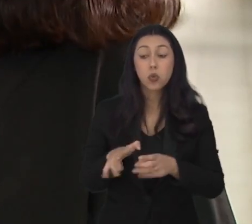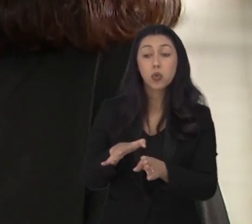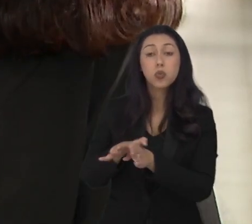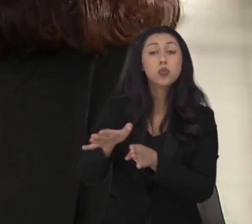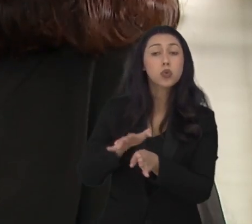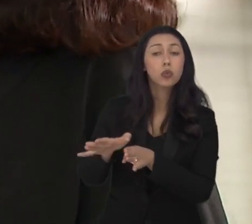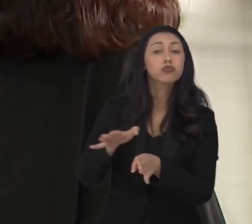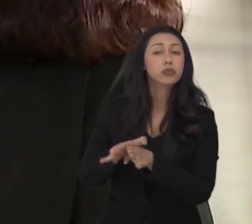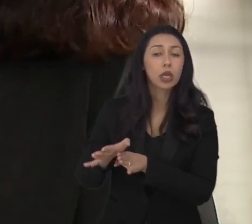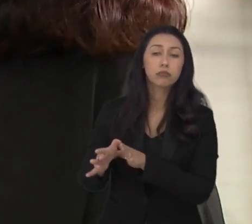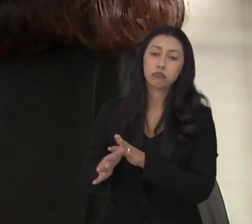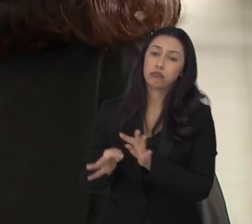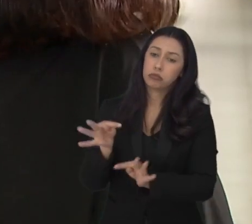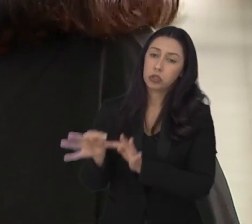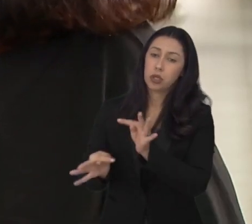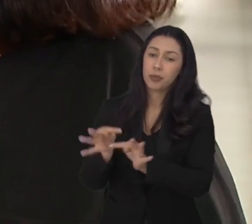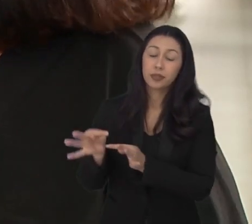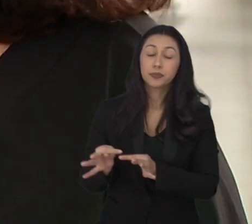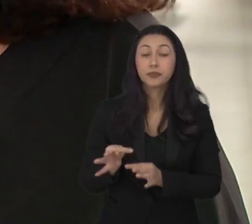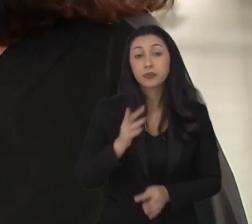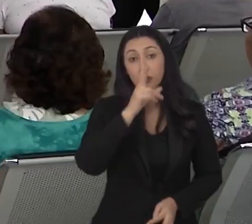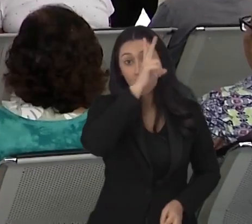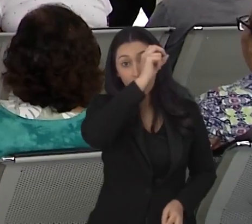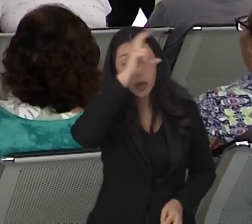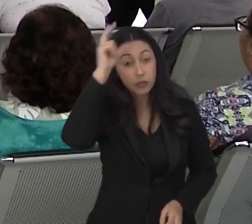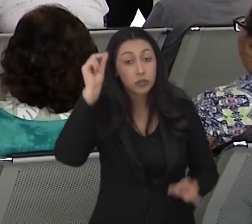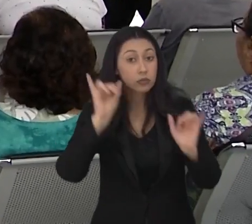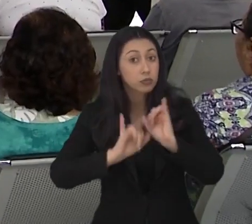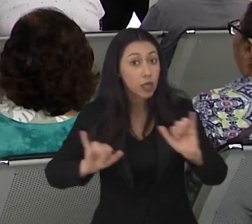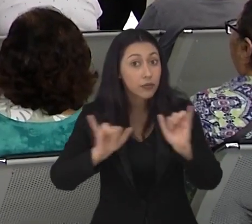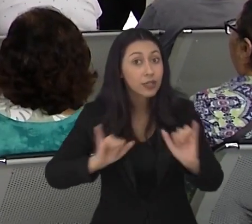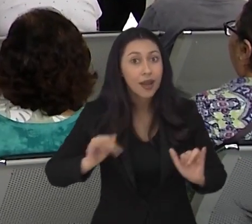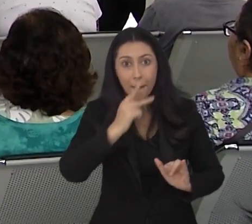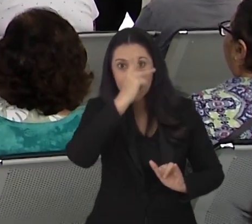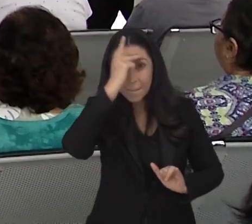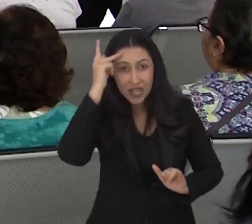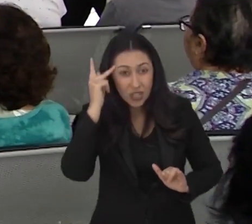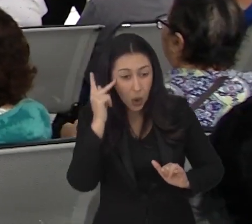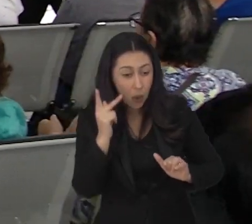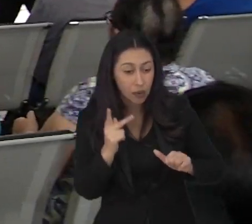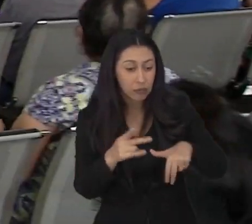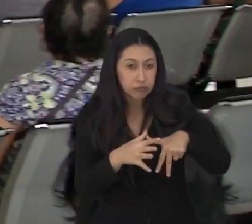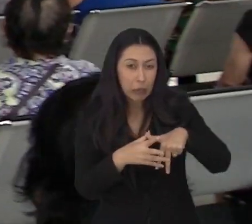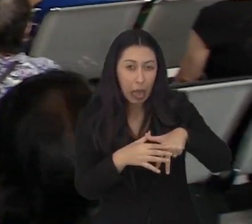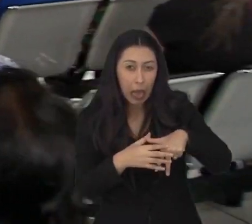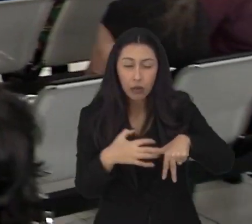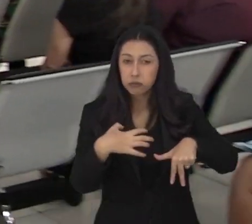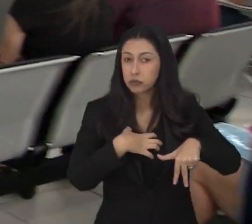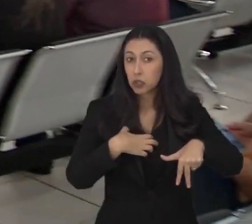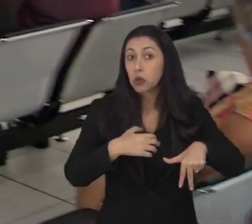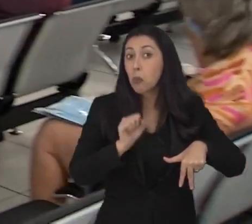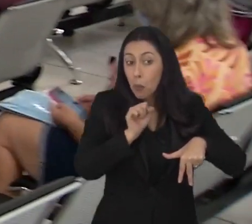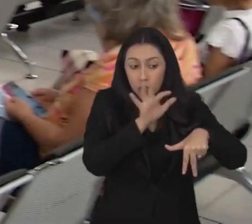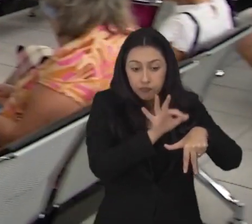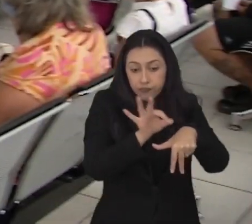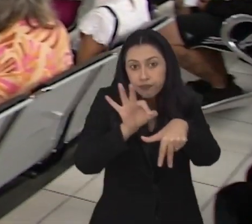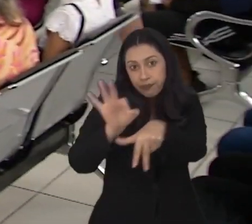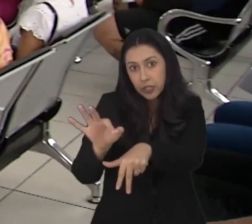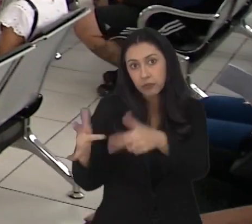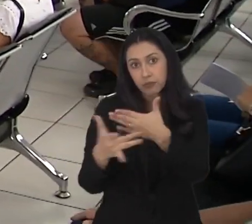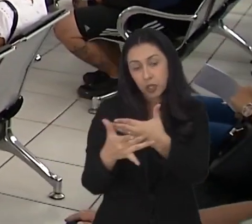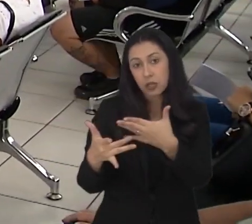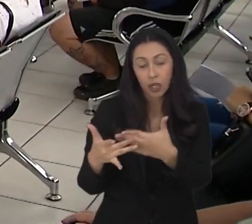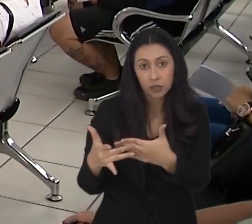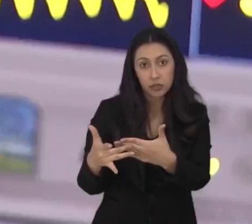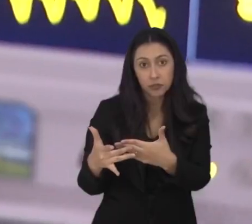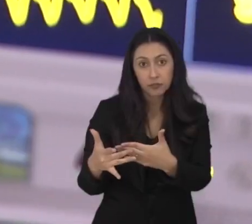é orientada pelo médico como ela deve ser hidratada. Segundo a Prefeitura, qualquer pessoa que esteja com sintomas pode ser encaminhado para fazer